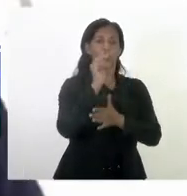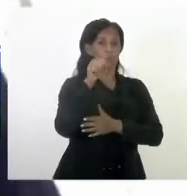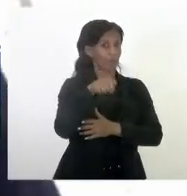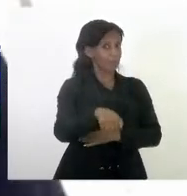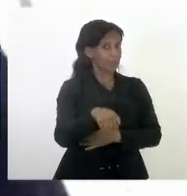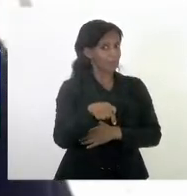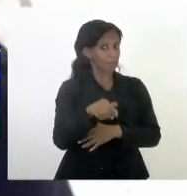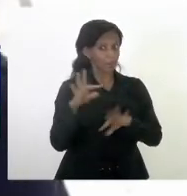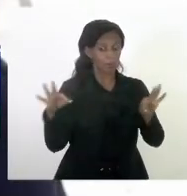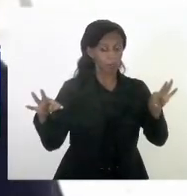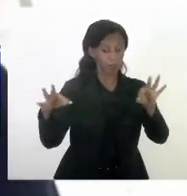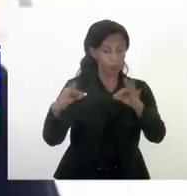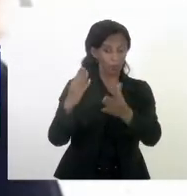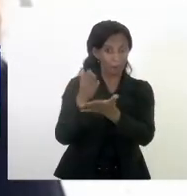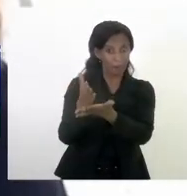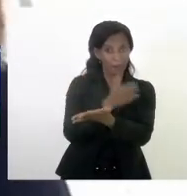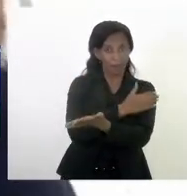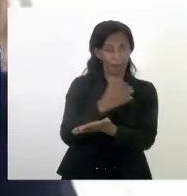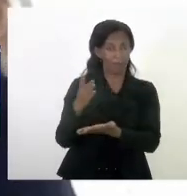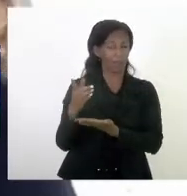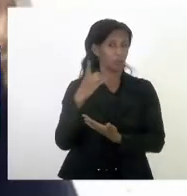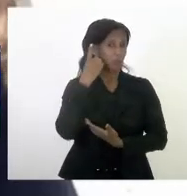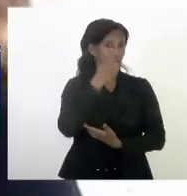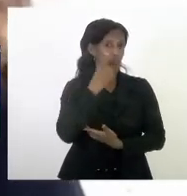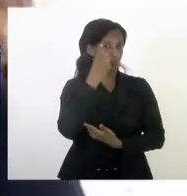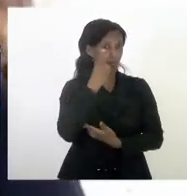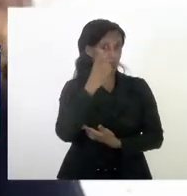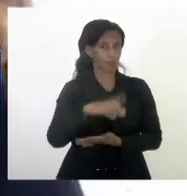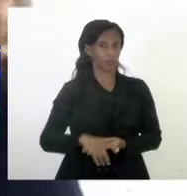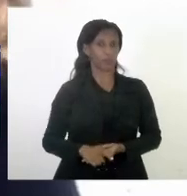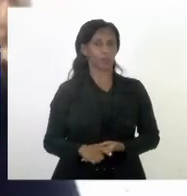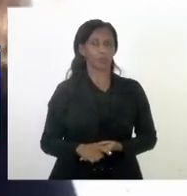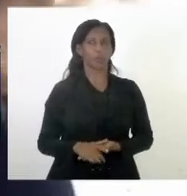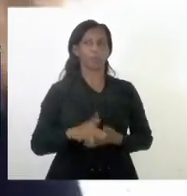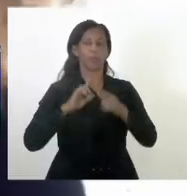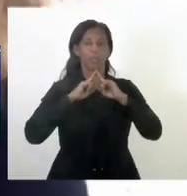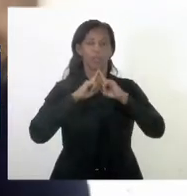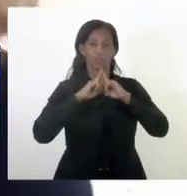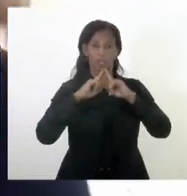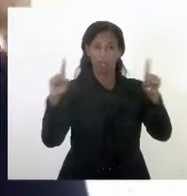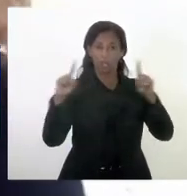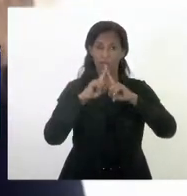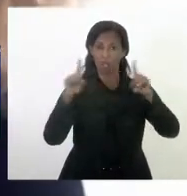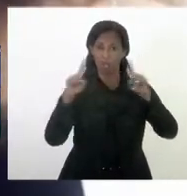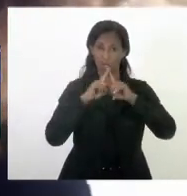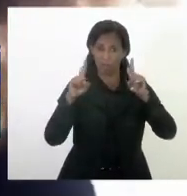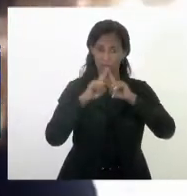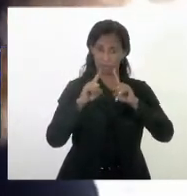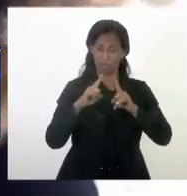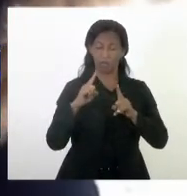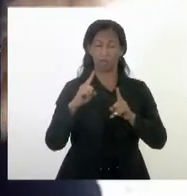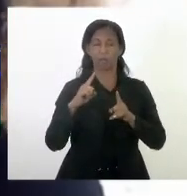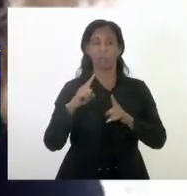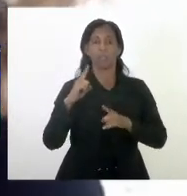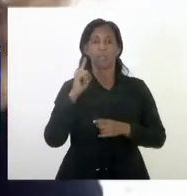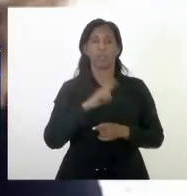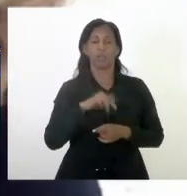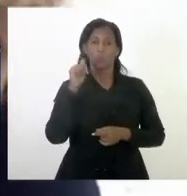ampla maioria dessa casa. Então, chamo a atenção para reclamações que a CDH vem